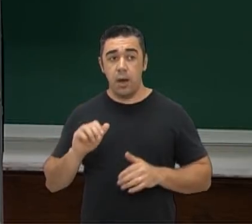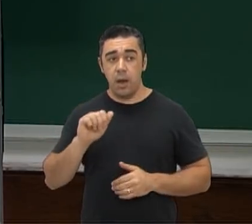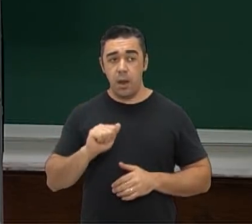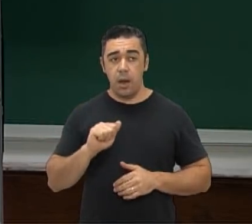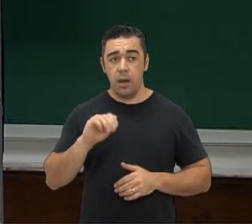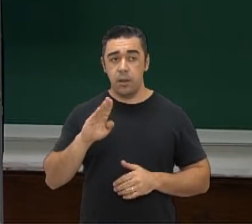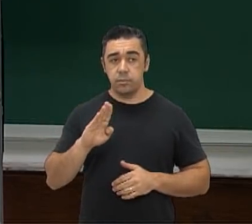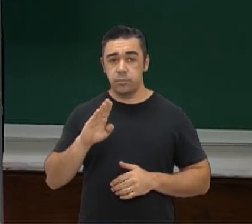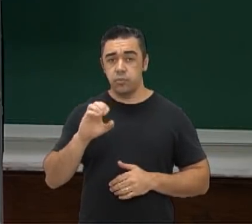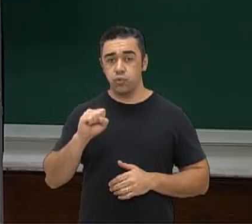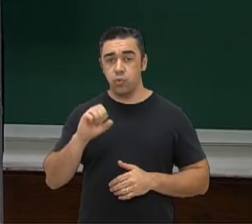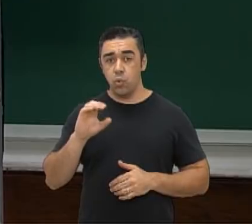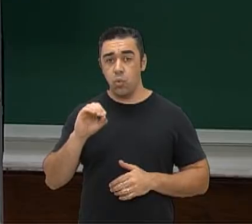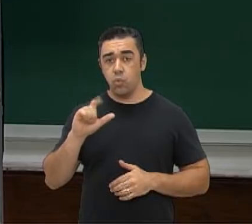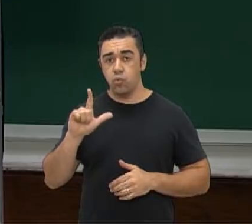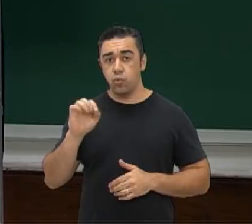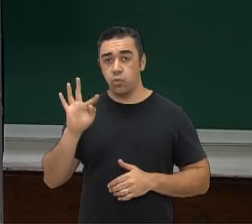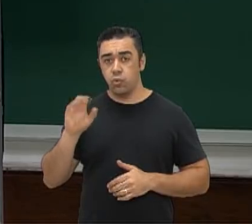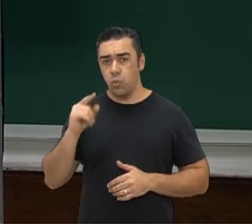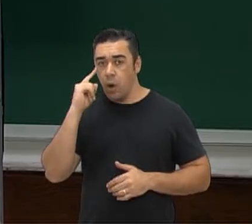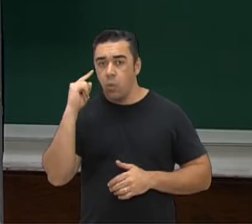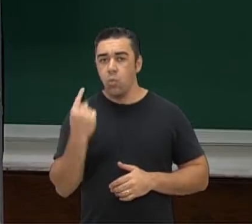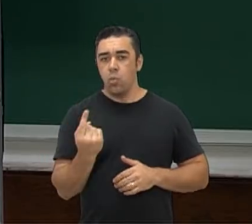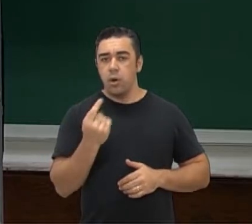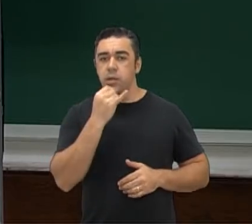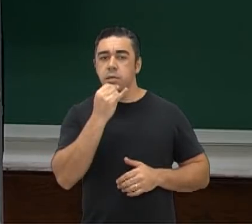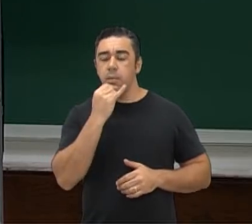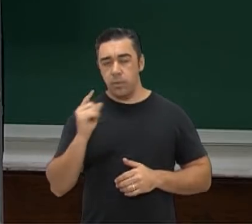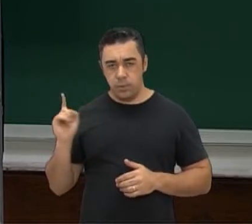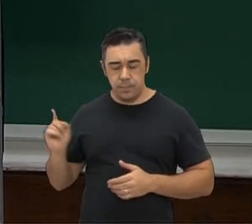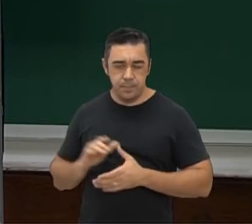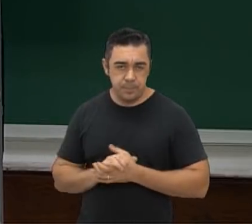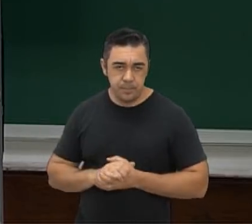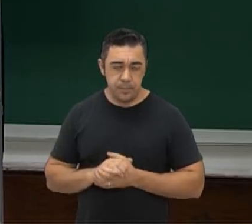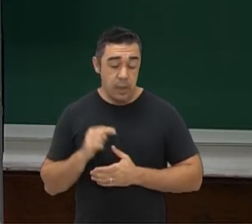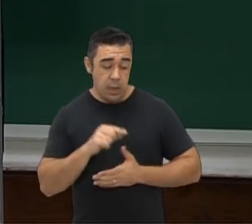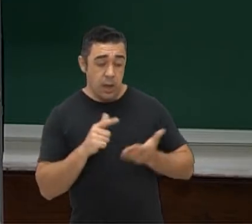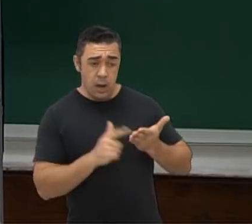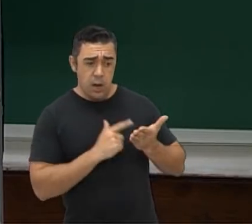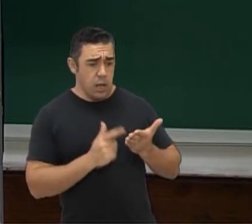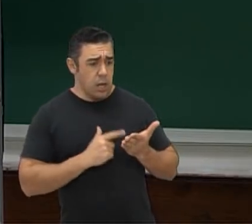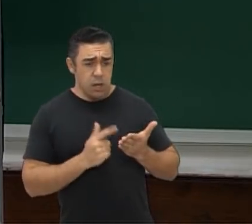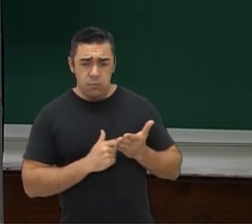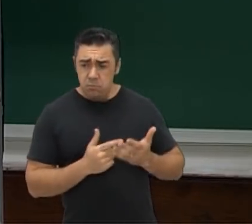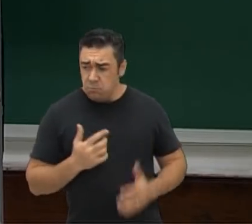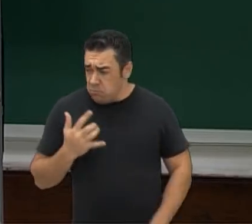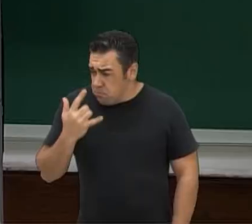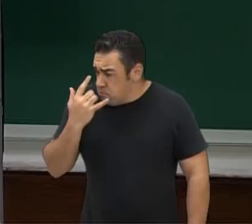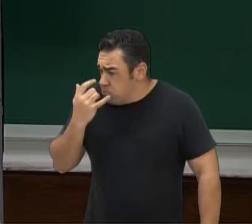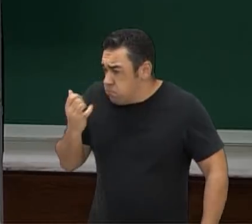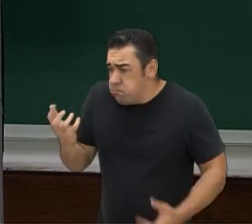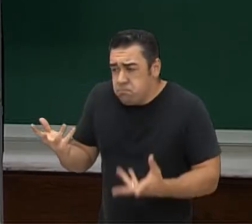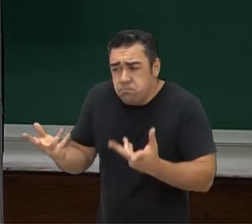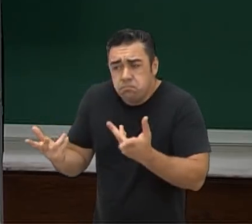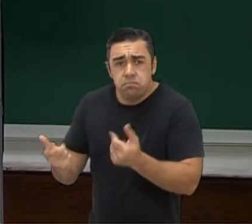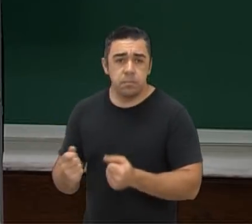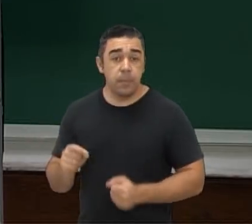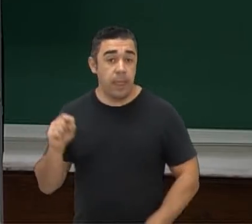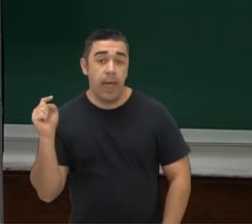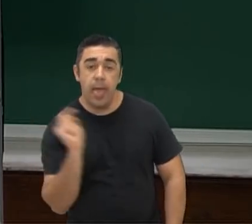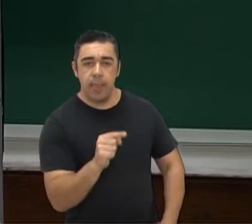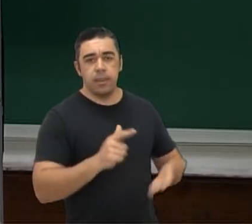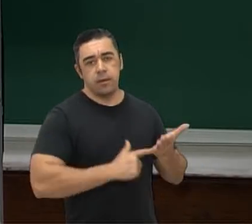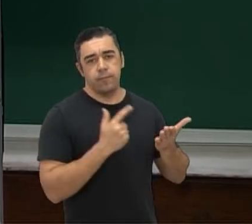se refere a apenas um substantivo. Então, eu digo assim, aquele livro é muito encantador, estou me referindo àquele